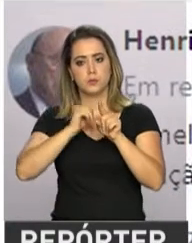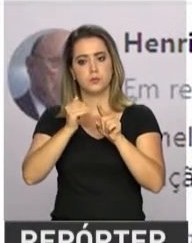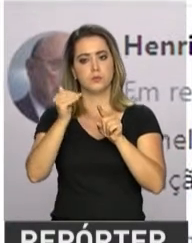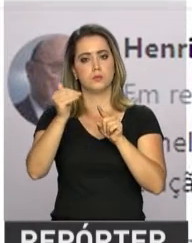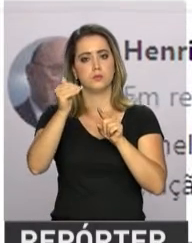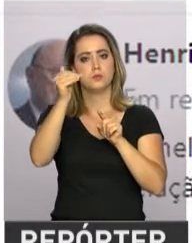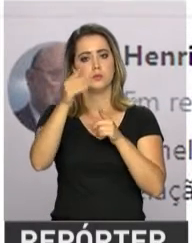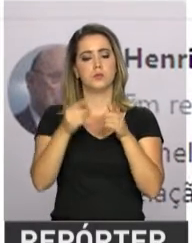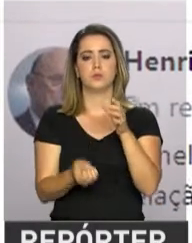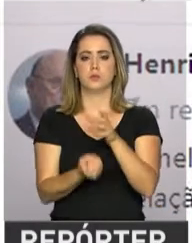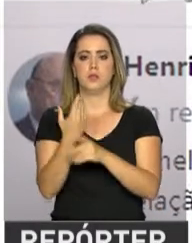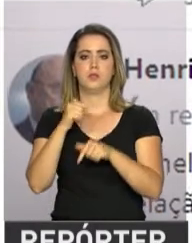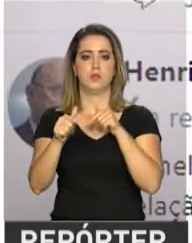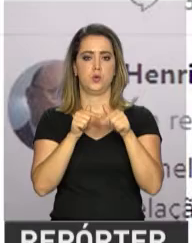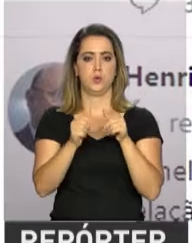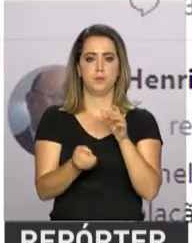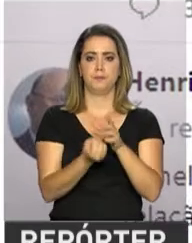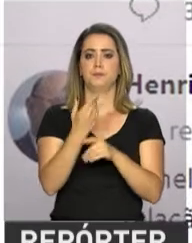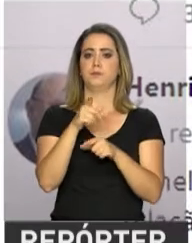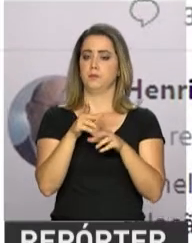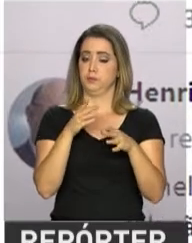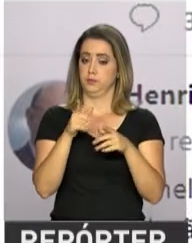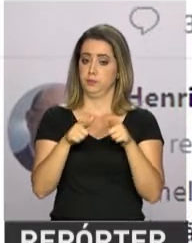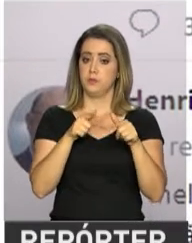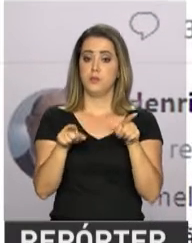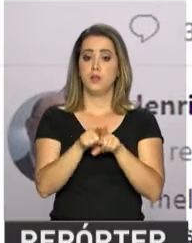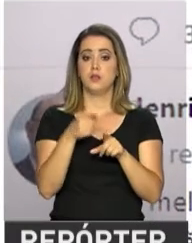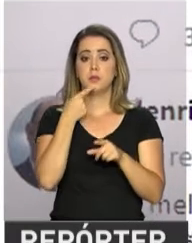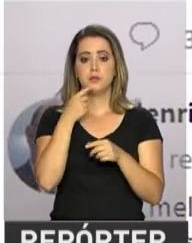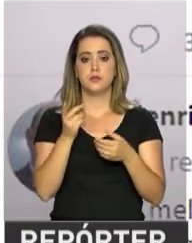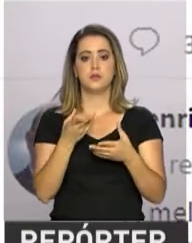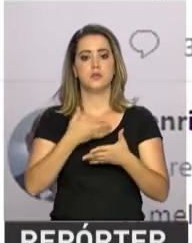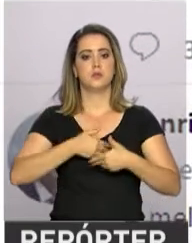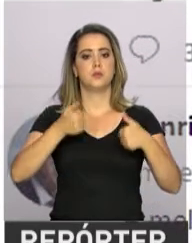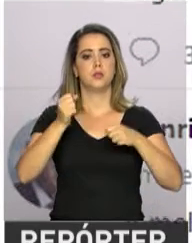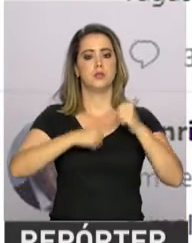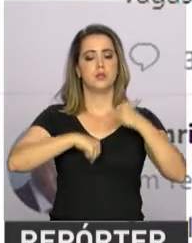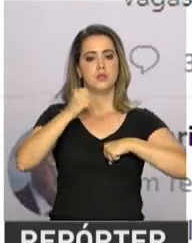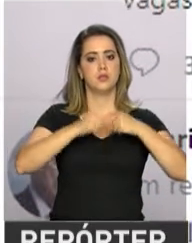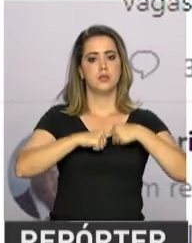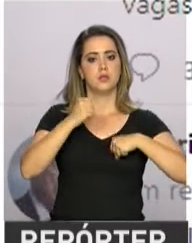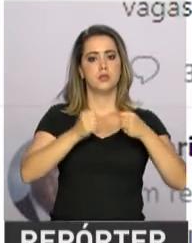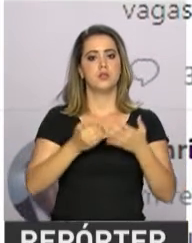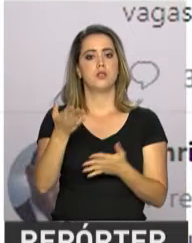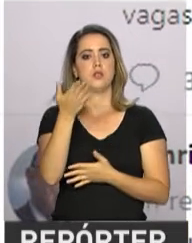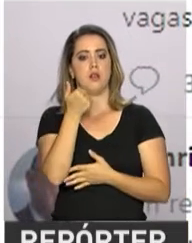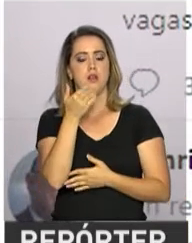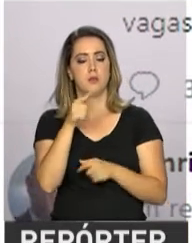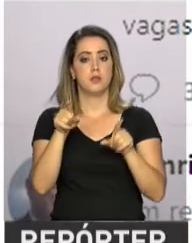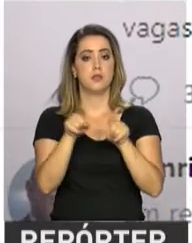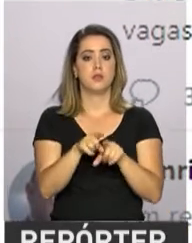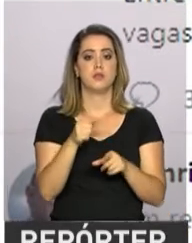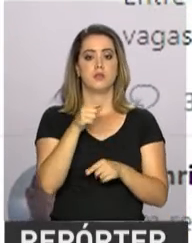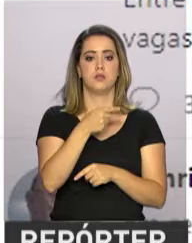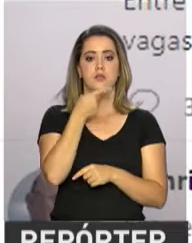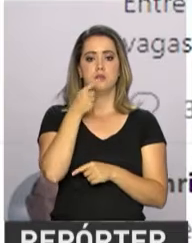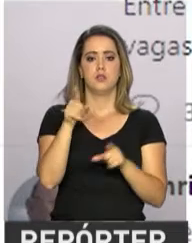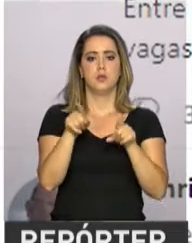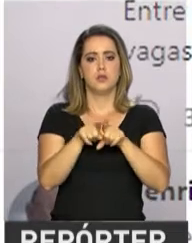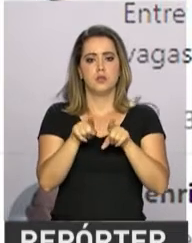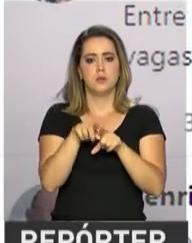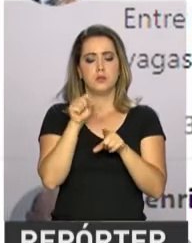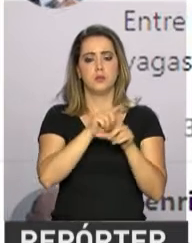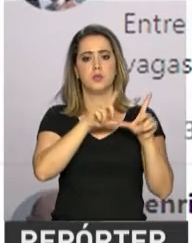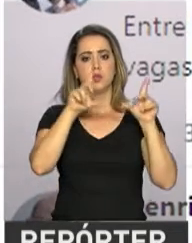na economia meirelles destacou também a recuperação da indústria comércio e alimentação o ministro citou ainda